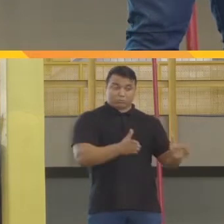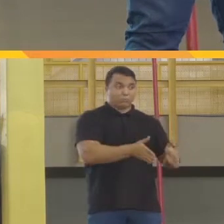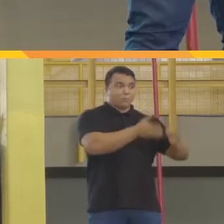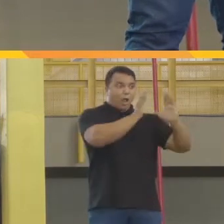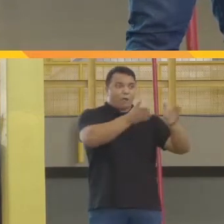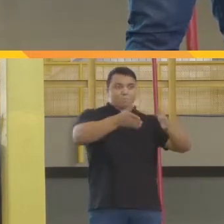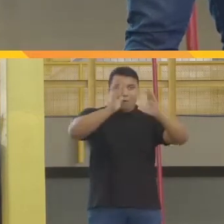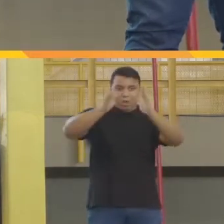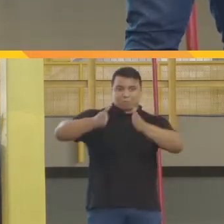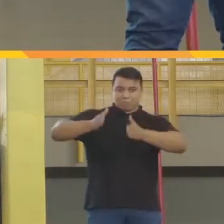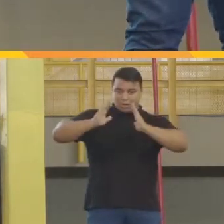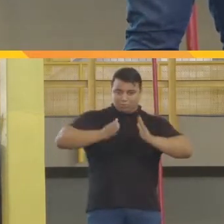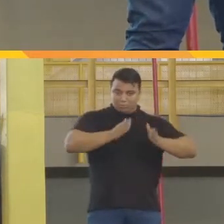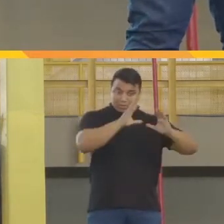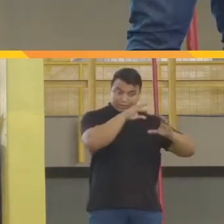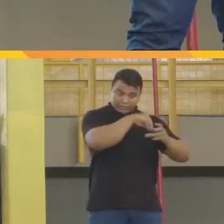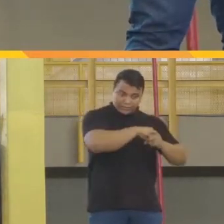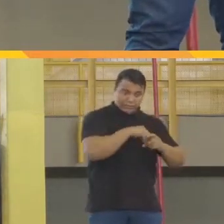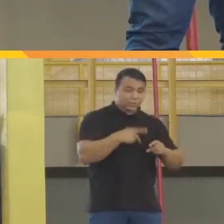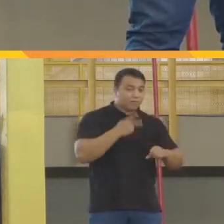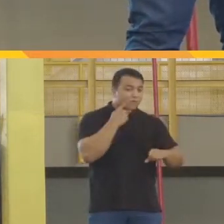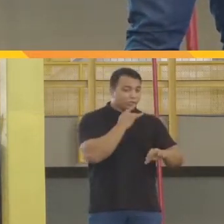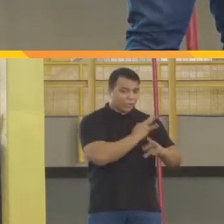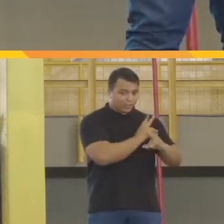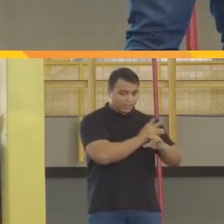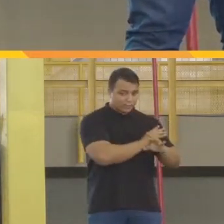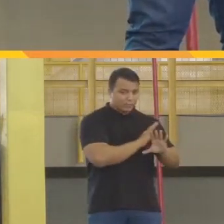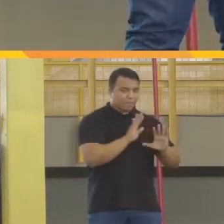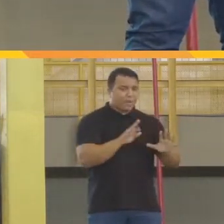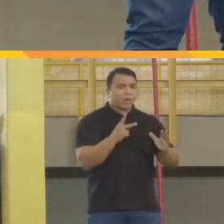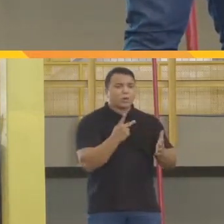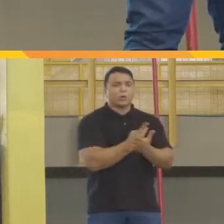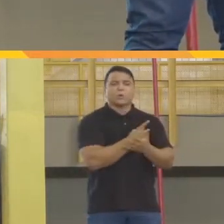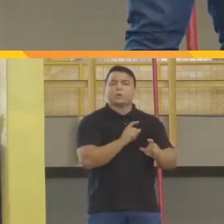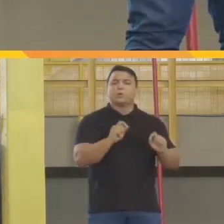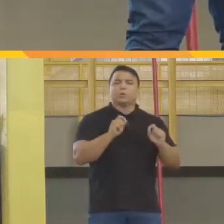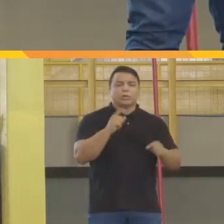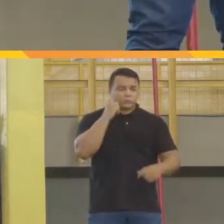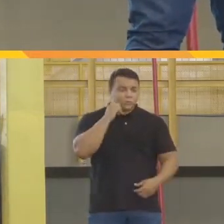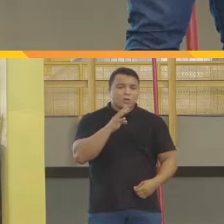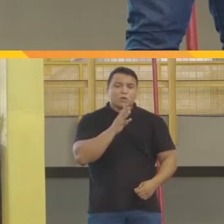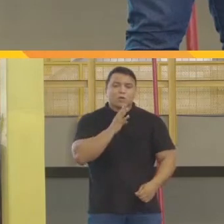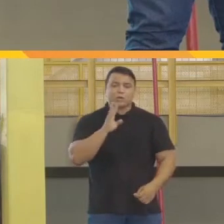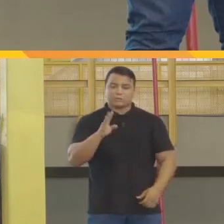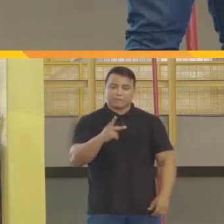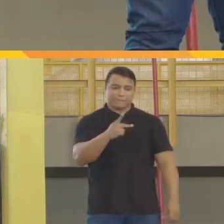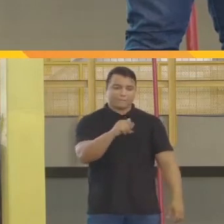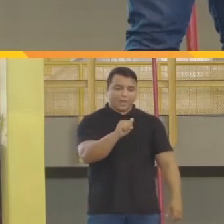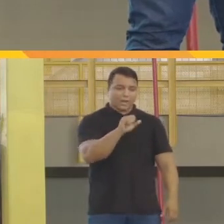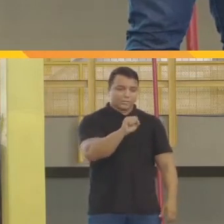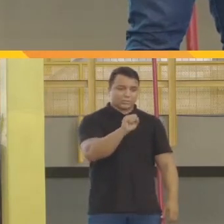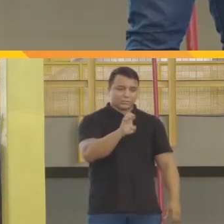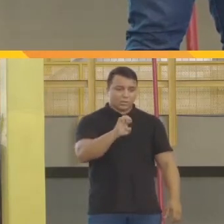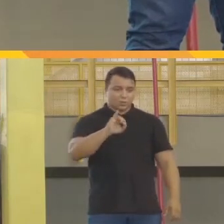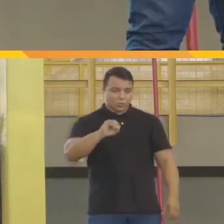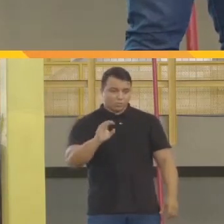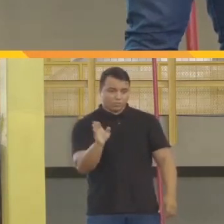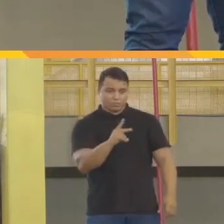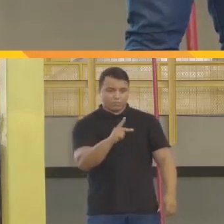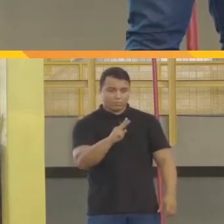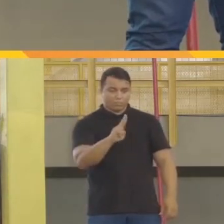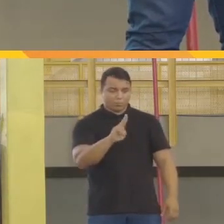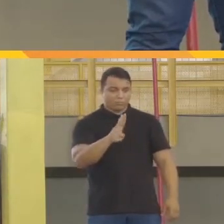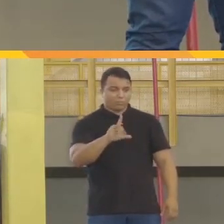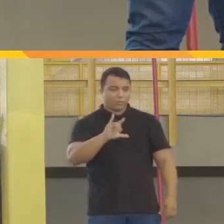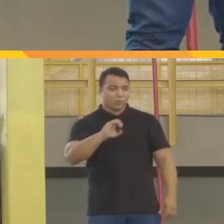públicos dentro dessa ideia de higienismo. Talvez o exemplo mais clássico é o passeio público. O passeio